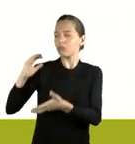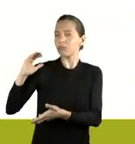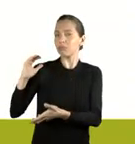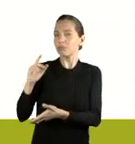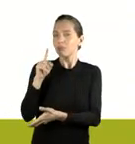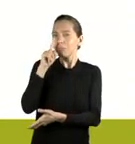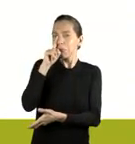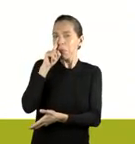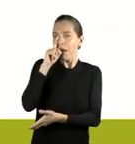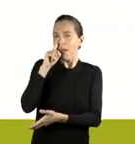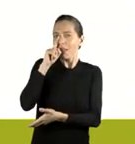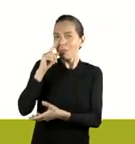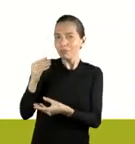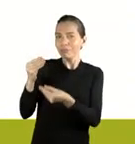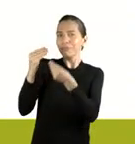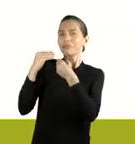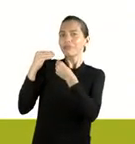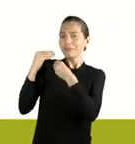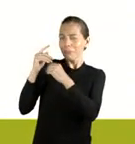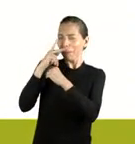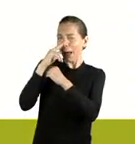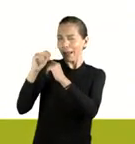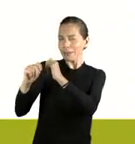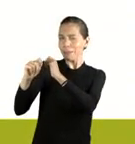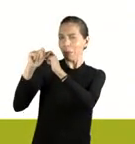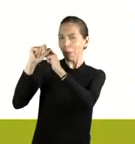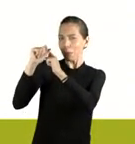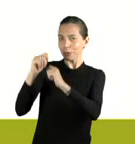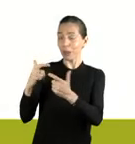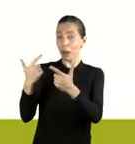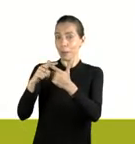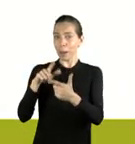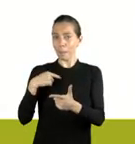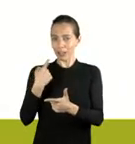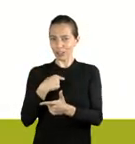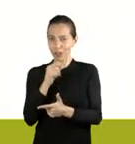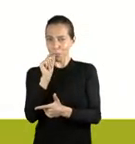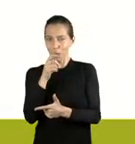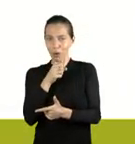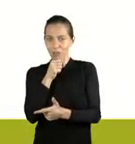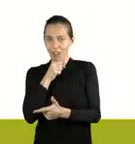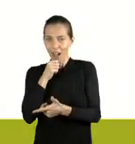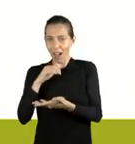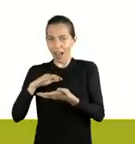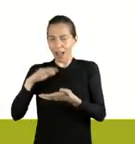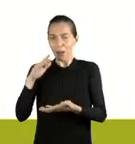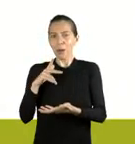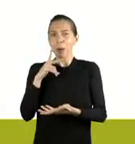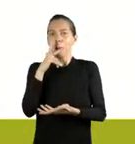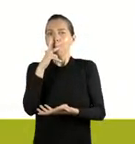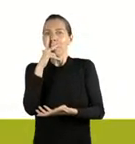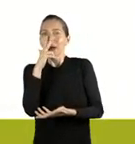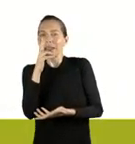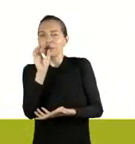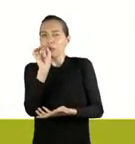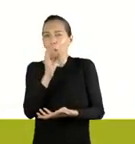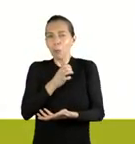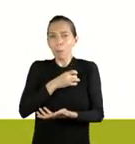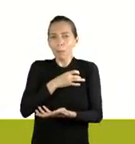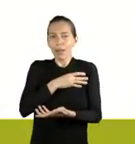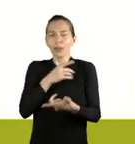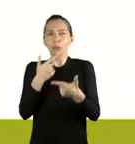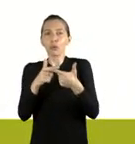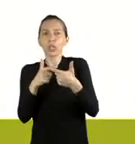gente, conforme vai envelhecendo, a gente não fica mais com todo aquele vigor adolescente de arriscar, de fazer muitas coisas. A